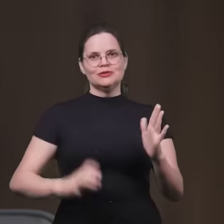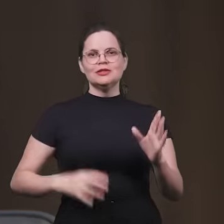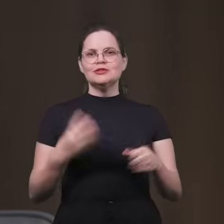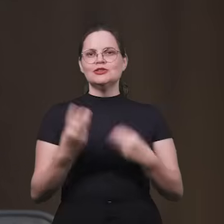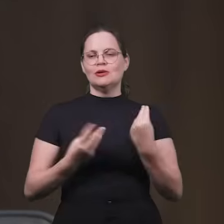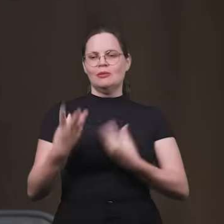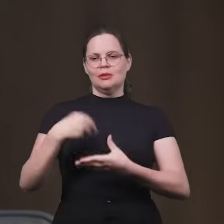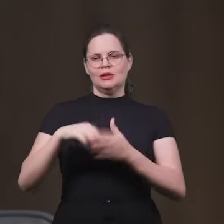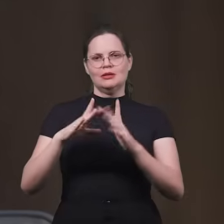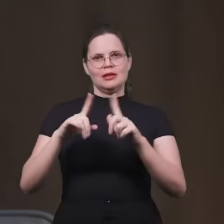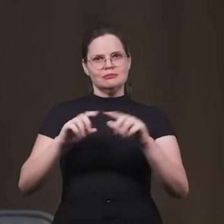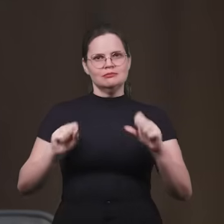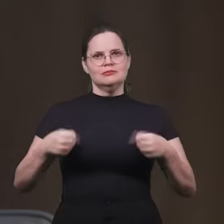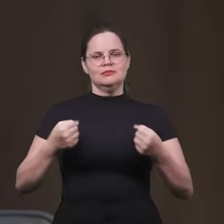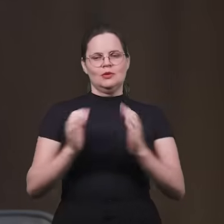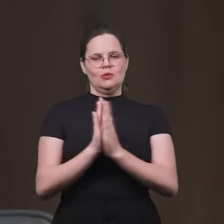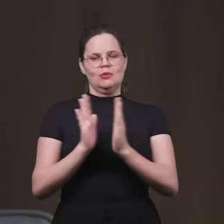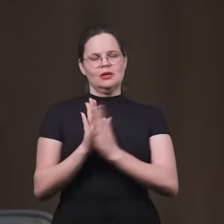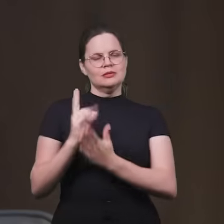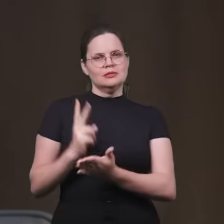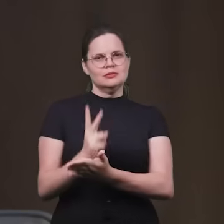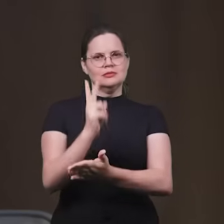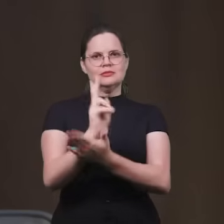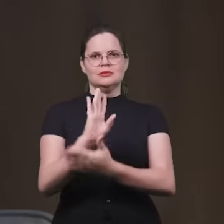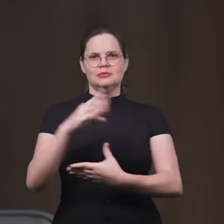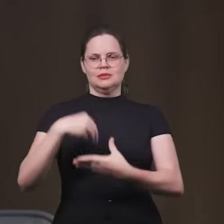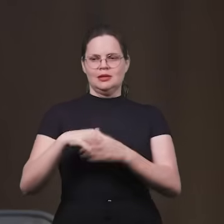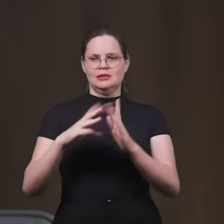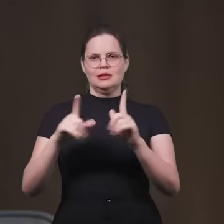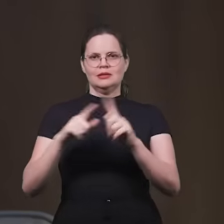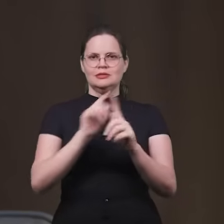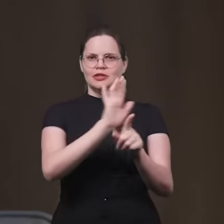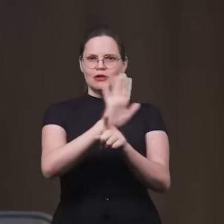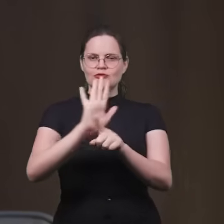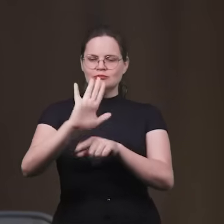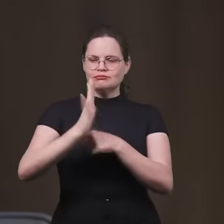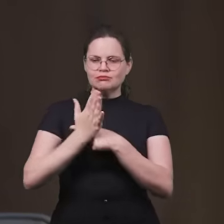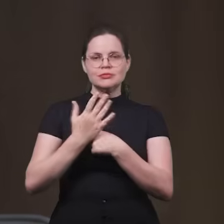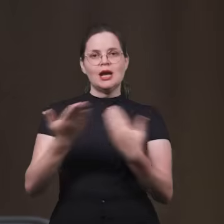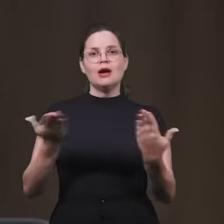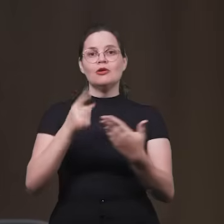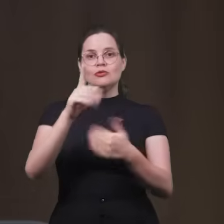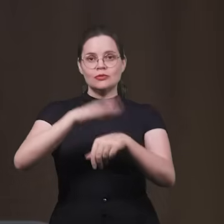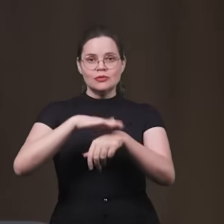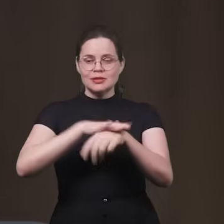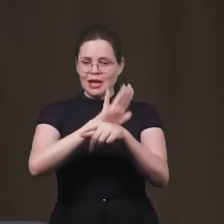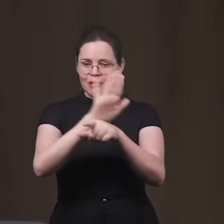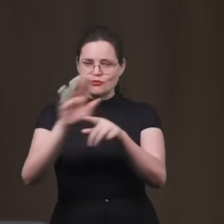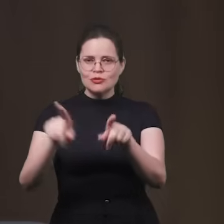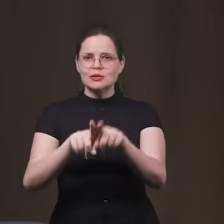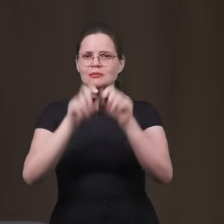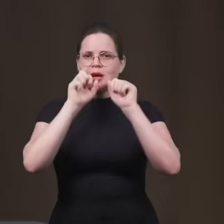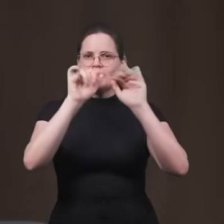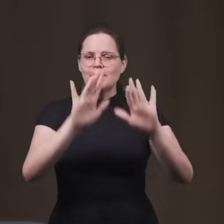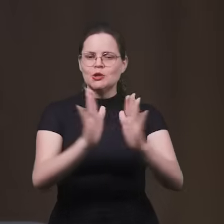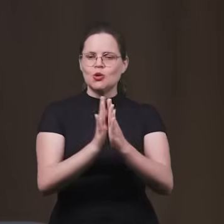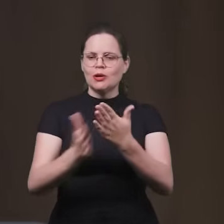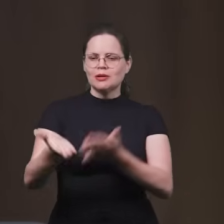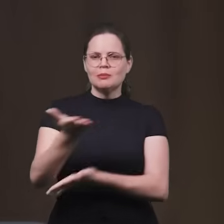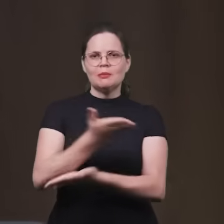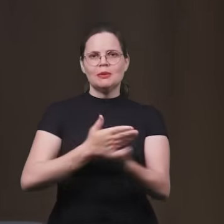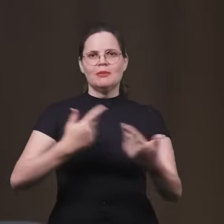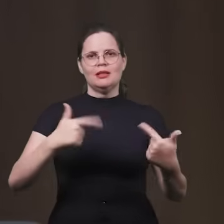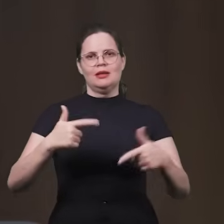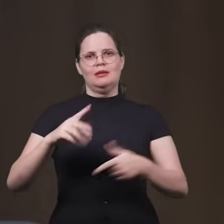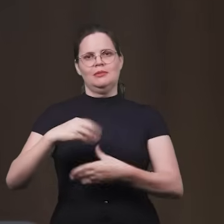foi sustentado em oração na igreja que te recebeu e agora como você também devolve essa bênção